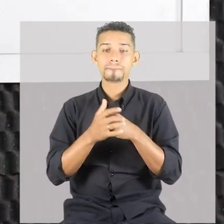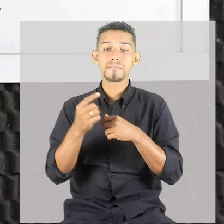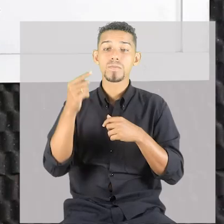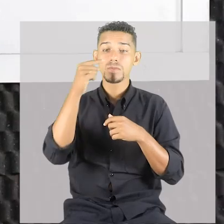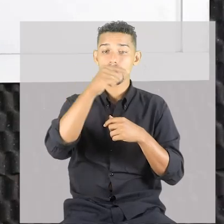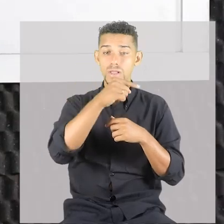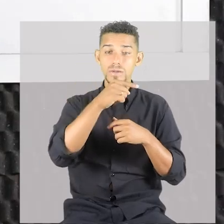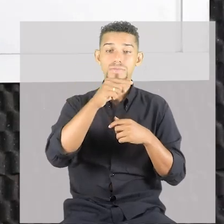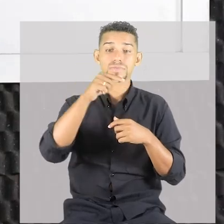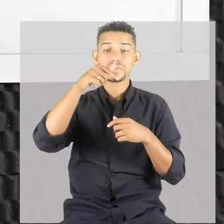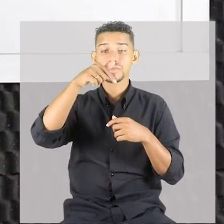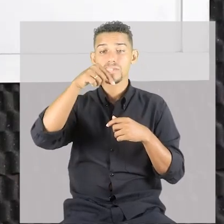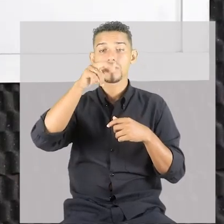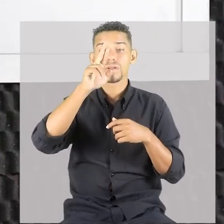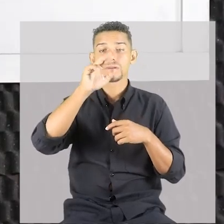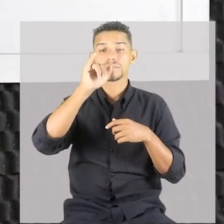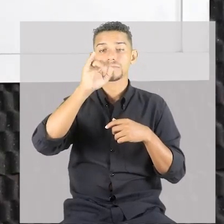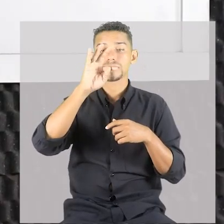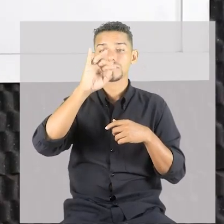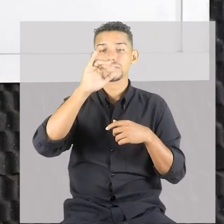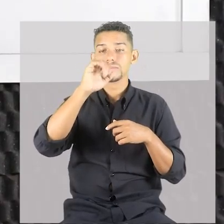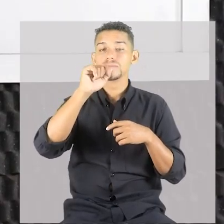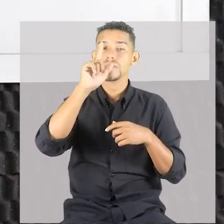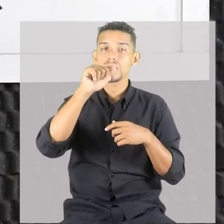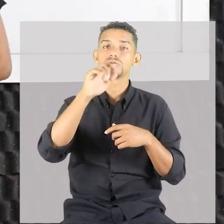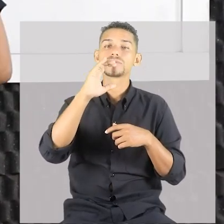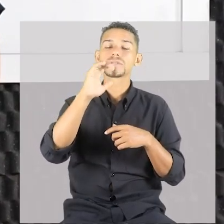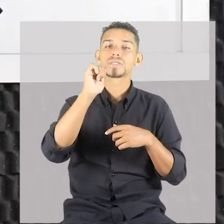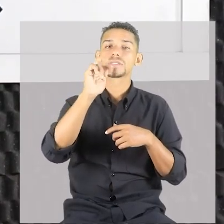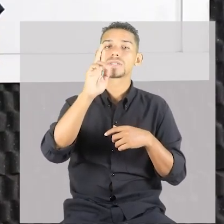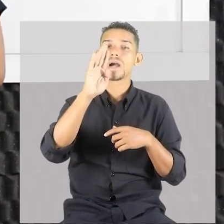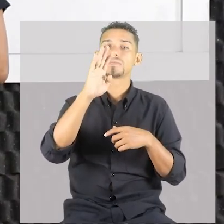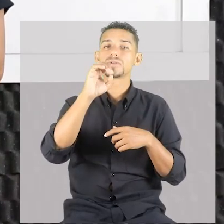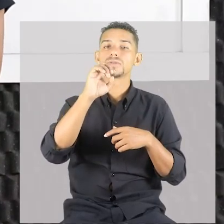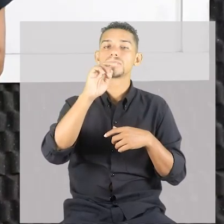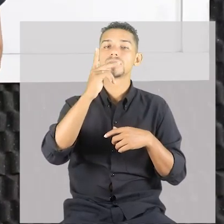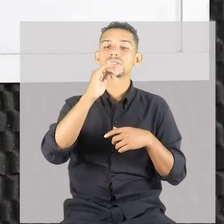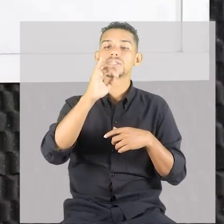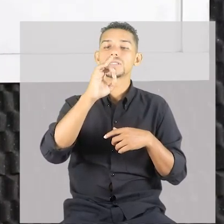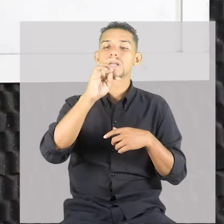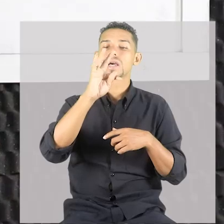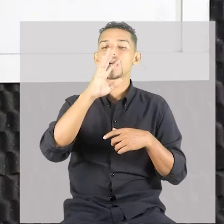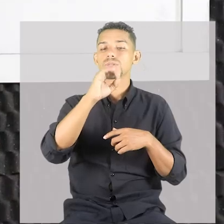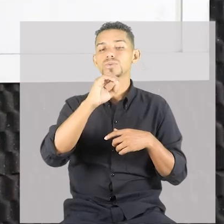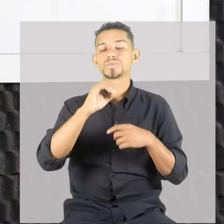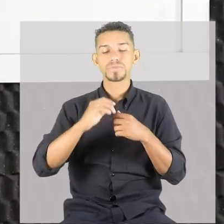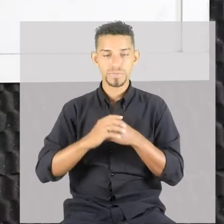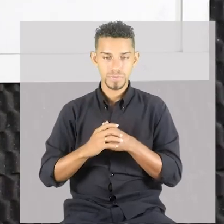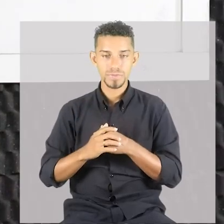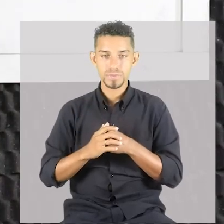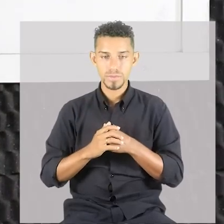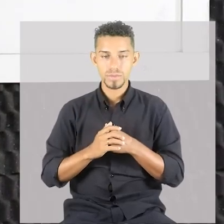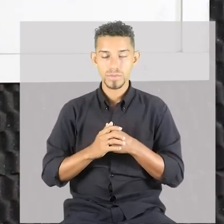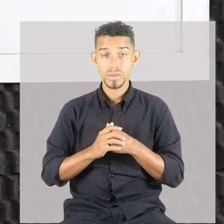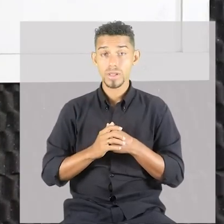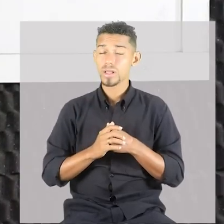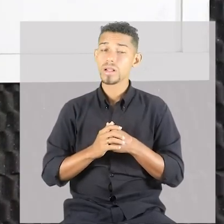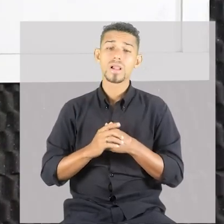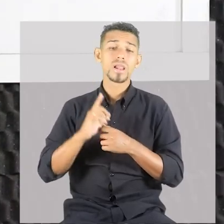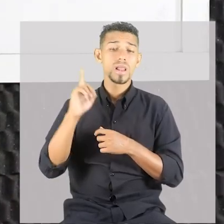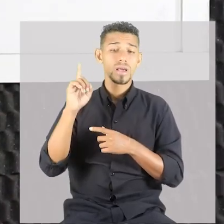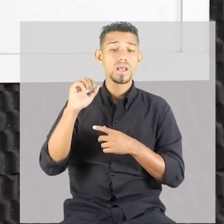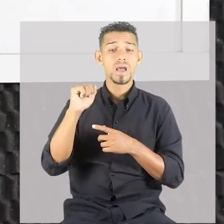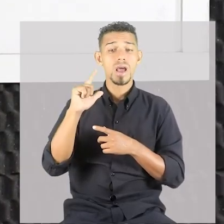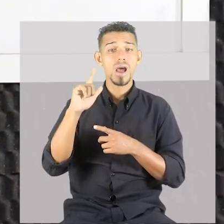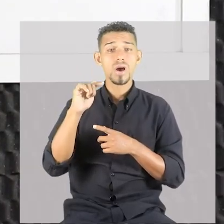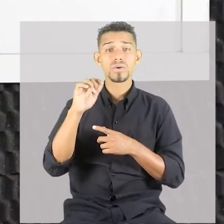é a quitina, que é o quê? Um carboidrato. Perfeito, tá? Lá nas algas existe uma certa variedade, né,